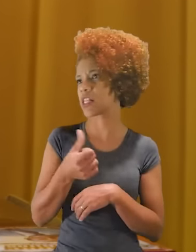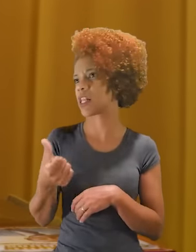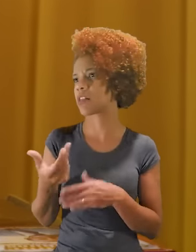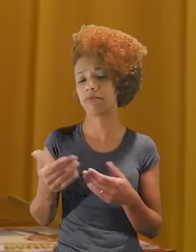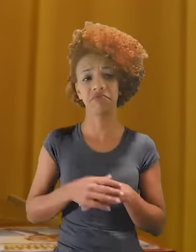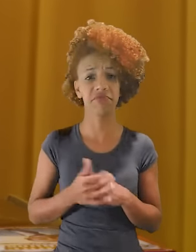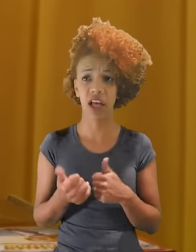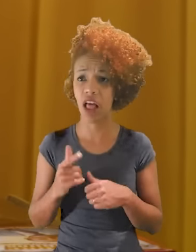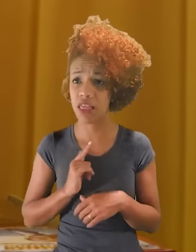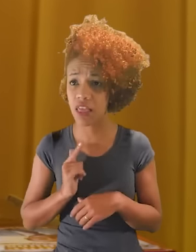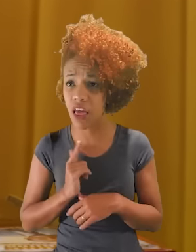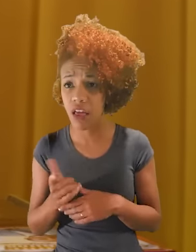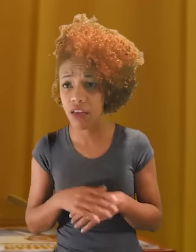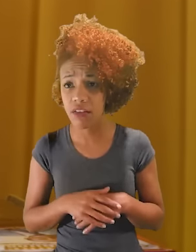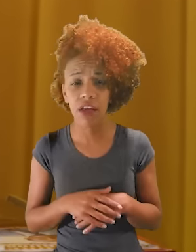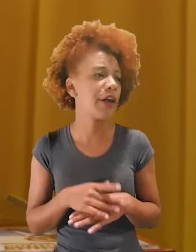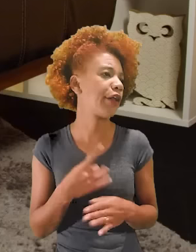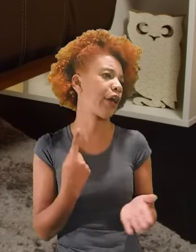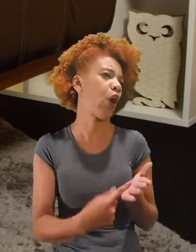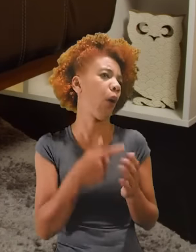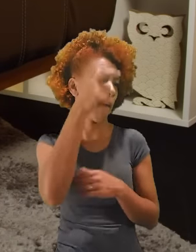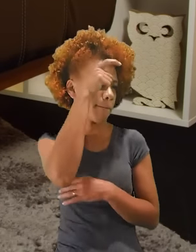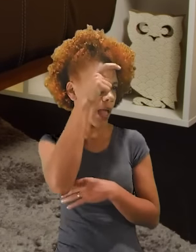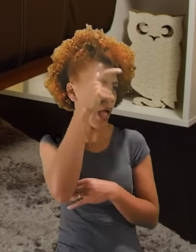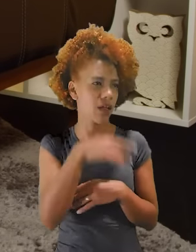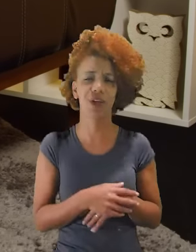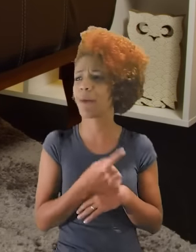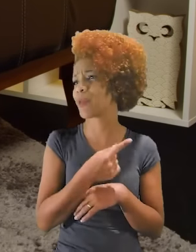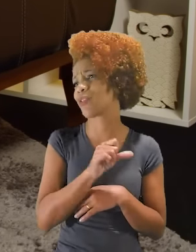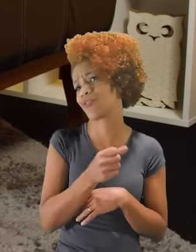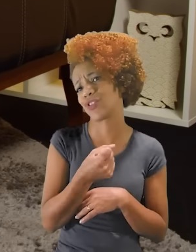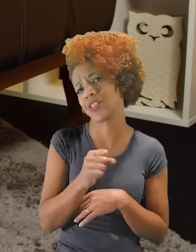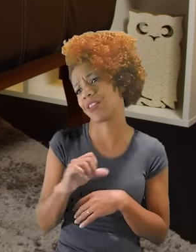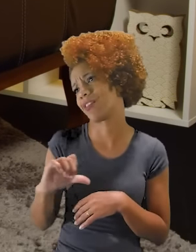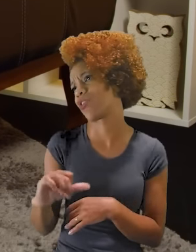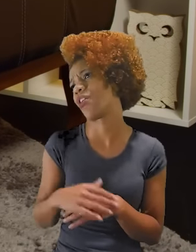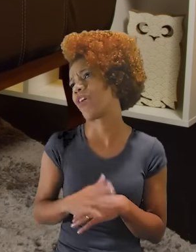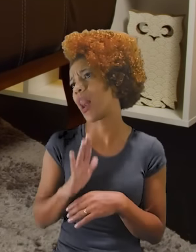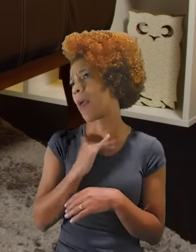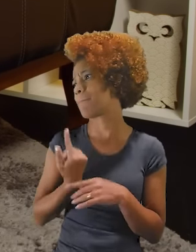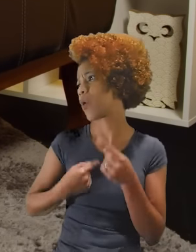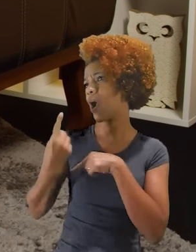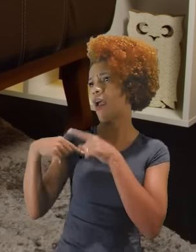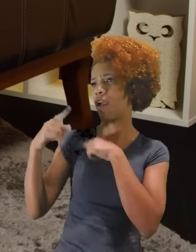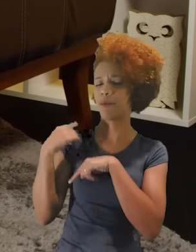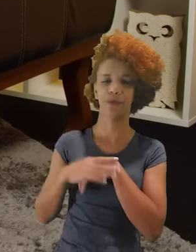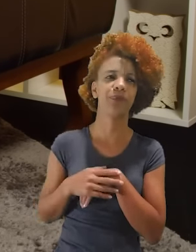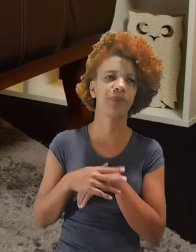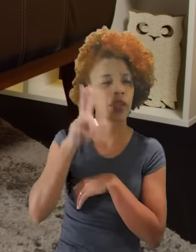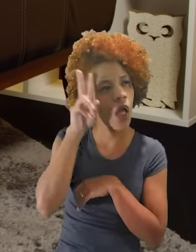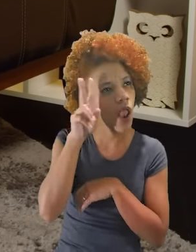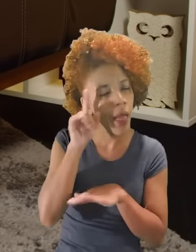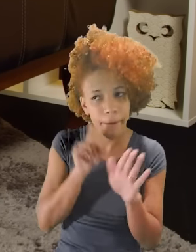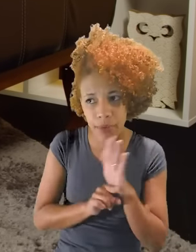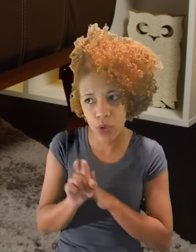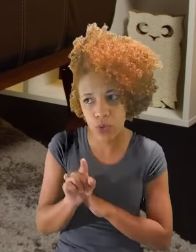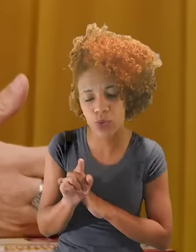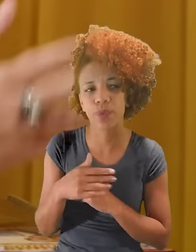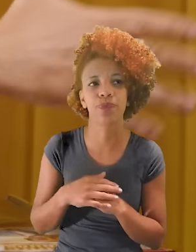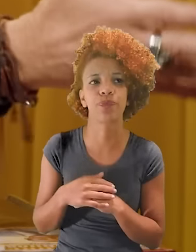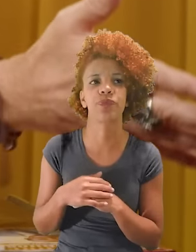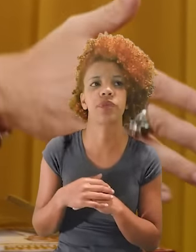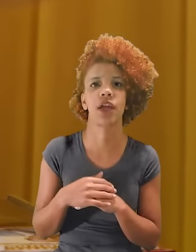beleza, tem lá. Ele não tem culpa, velho. O filme... É porque vai falar que tem pacto com o demônio. O filme é de 89, ele morreu em 66. Sim, sim. Mesmo do diabo, uma vez eu lembro que um cara perguntou pra ele,